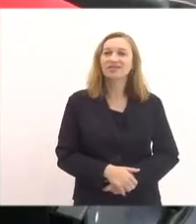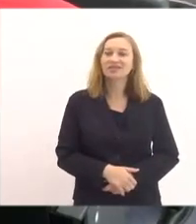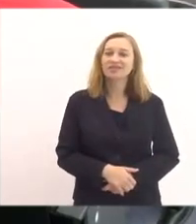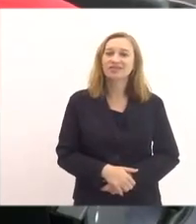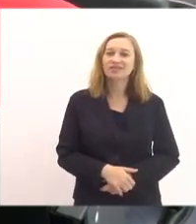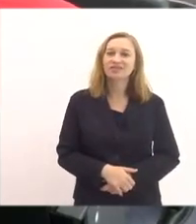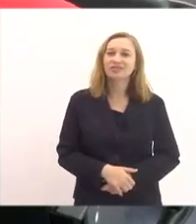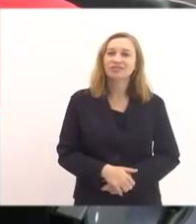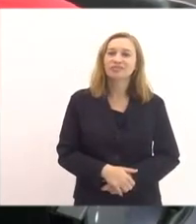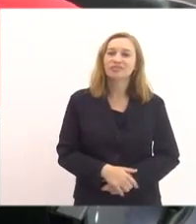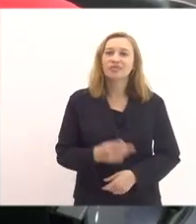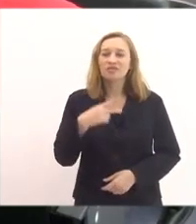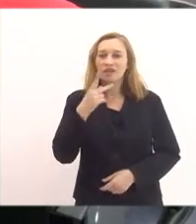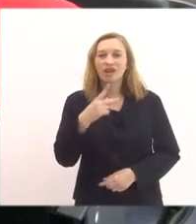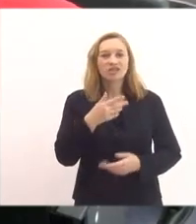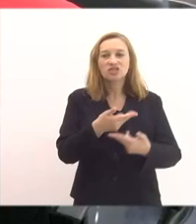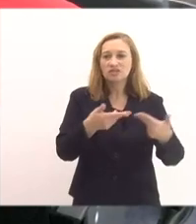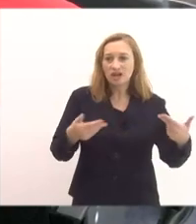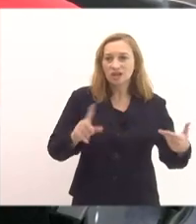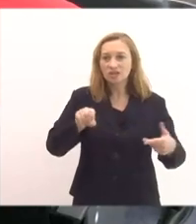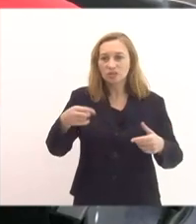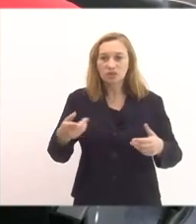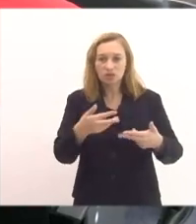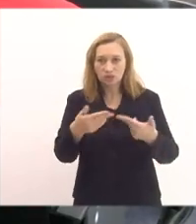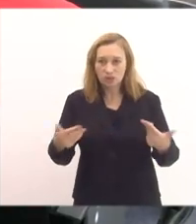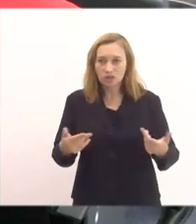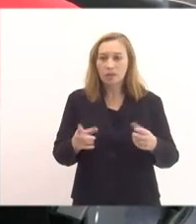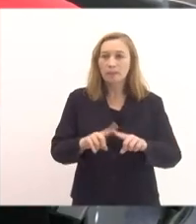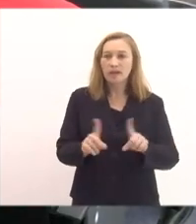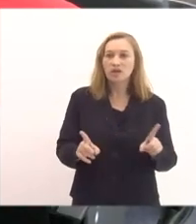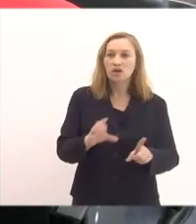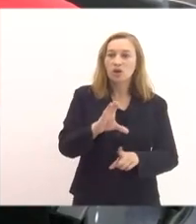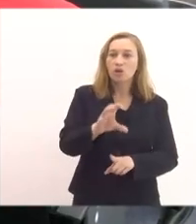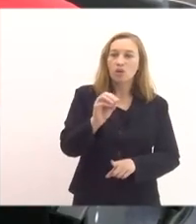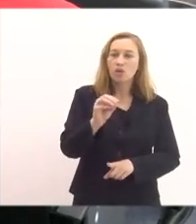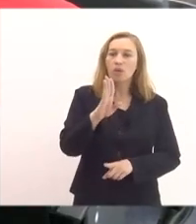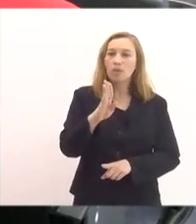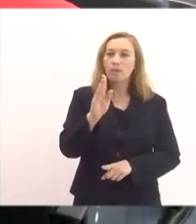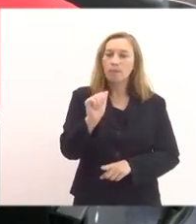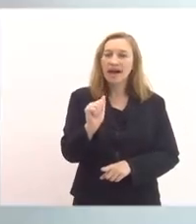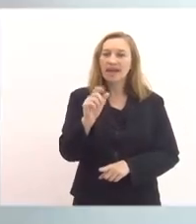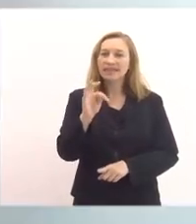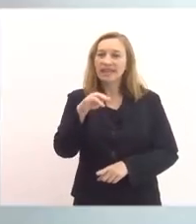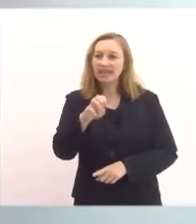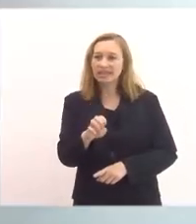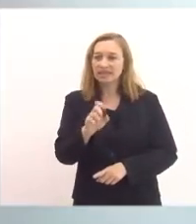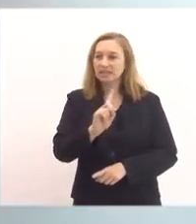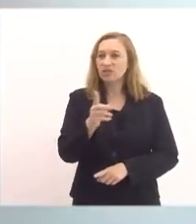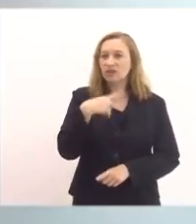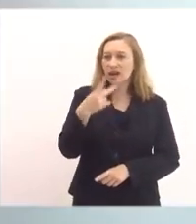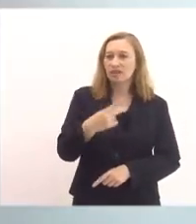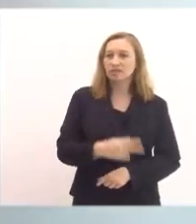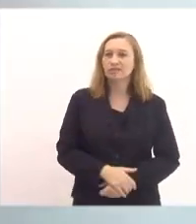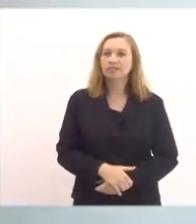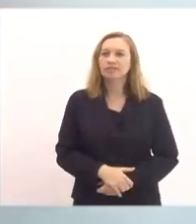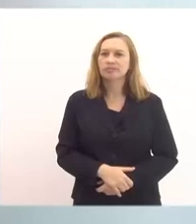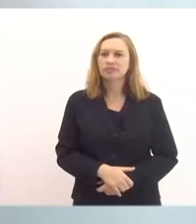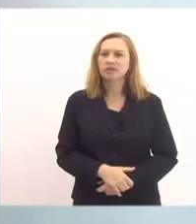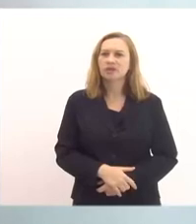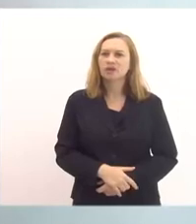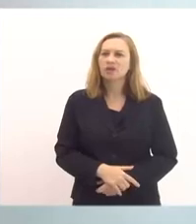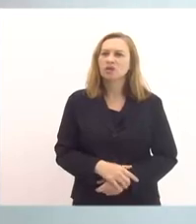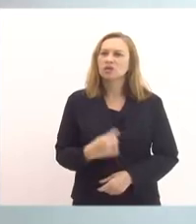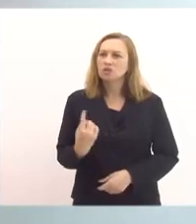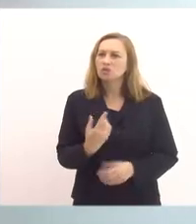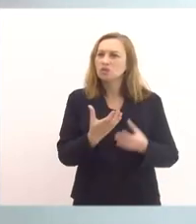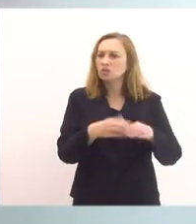de enfermagem, falaram de motorista, falaram de todos os outros, mas de combatente boa. Não falaram. A gente gostaria de saber uma situação. O nosso concurso também